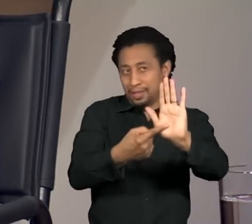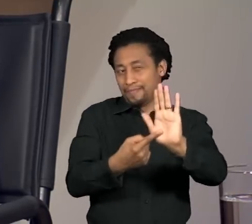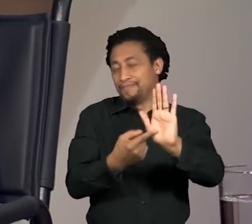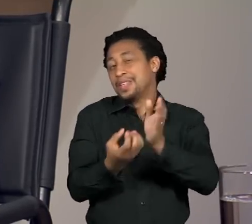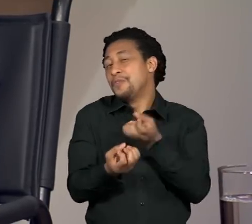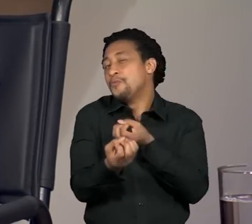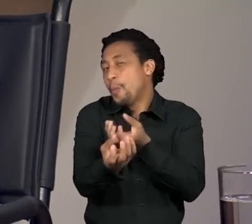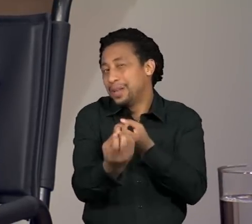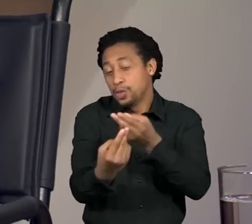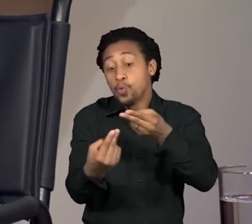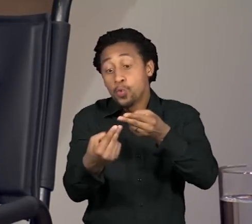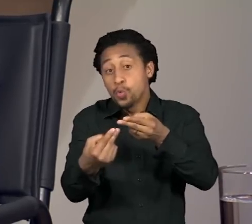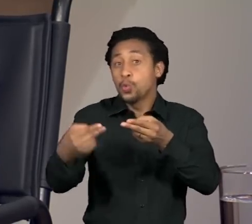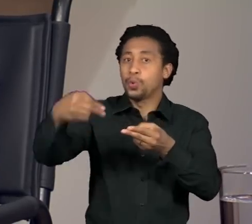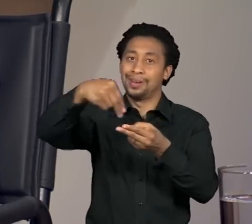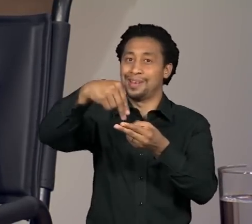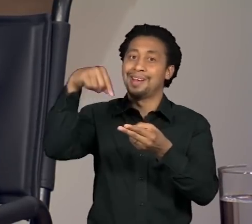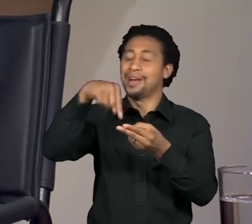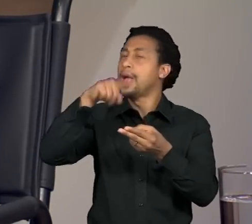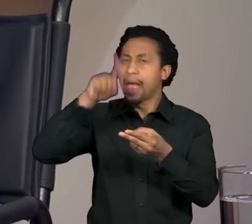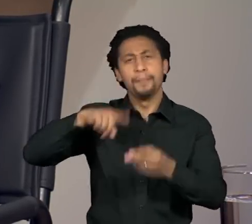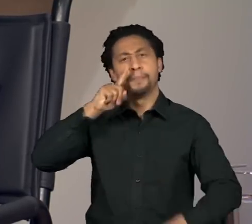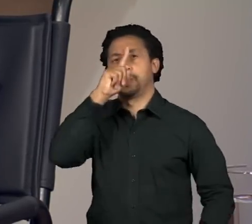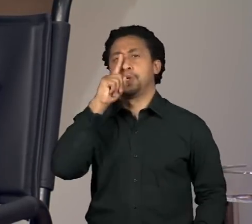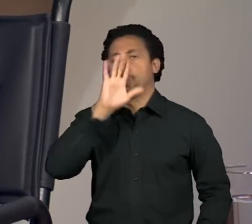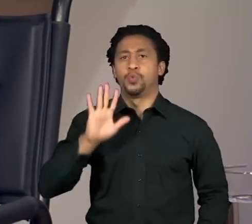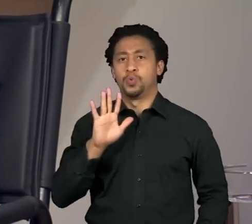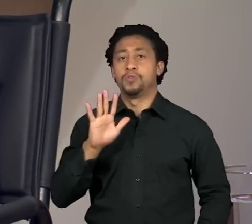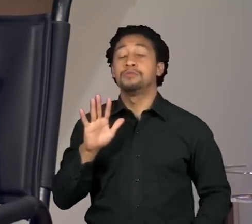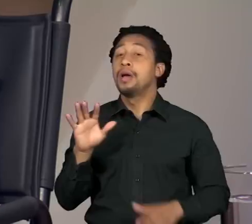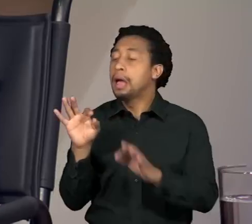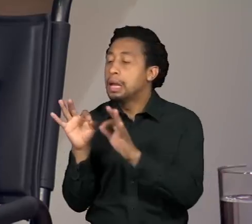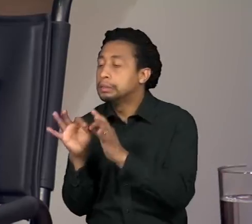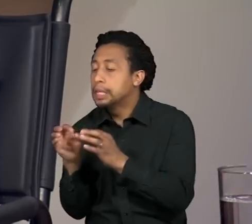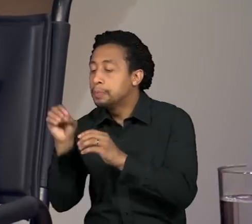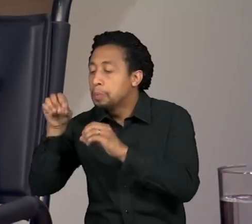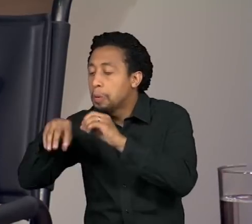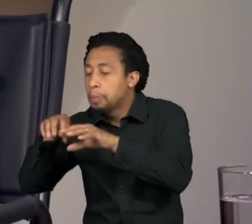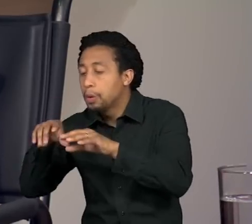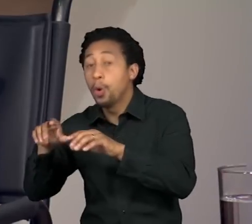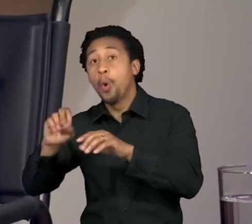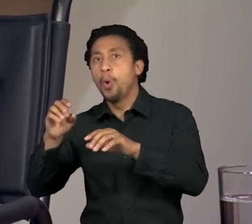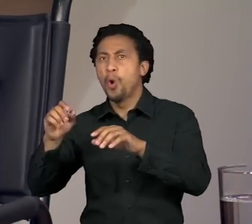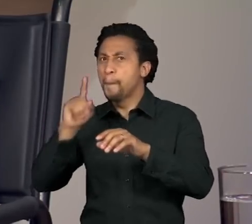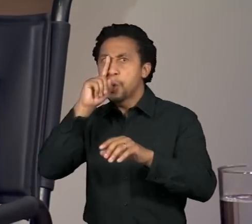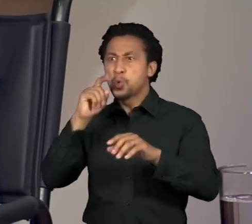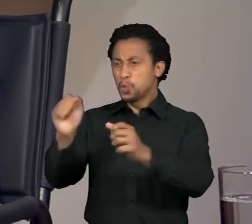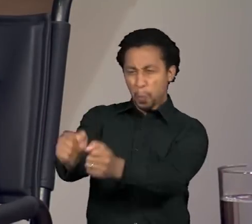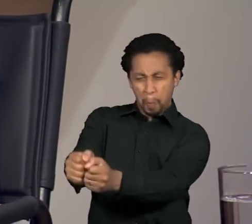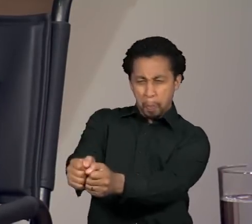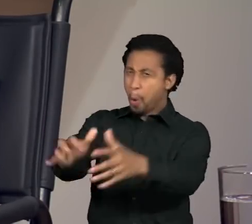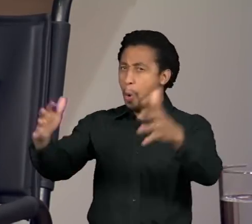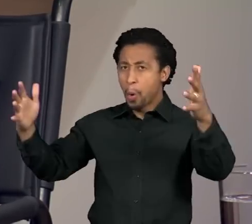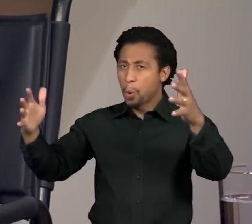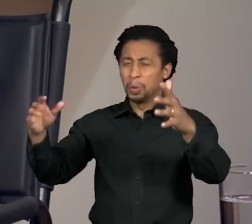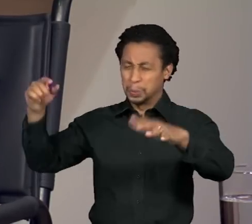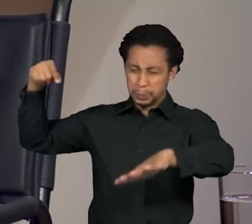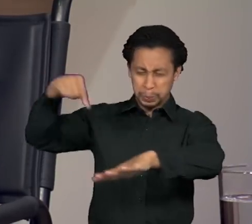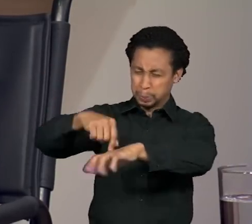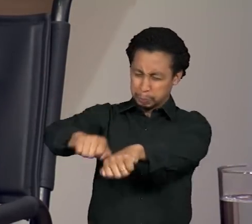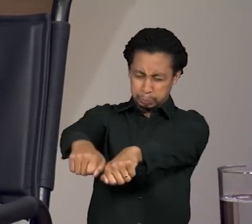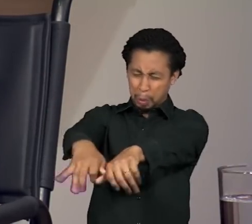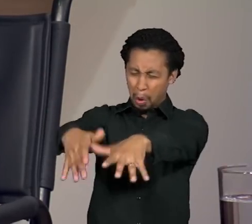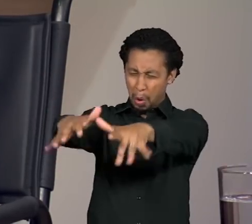Então, seja ela, como a gente brinca, grande, pequena ou média, melhor é não usar. E o uso de qualquer um desses